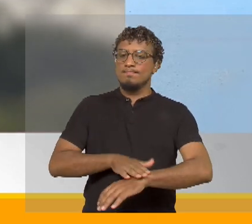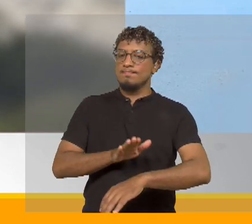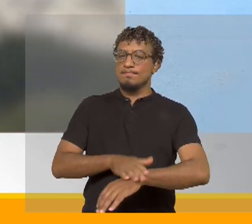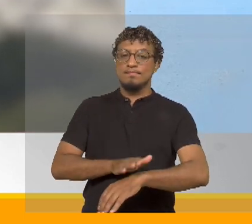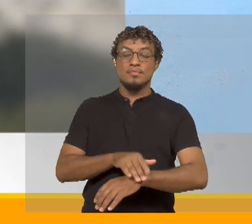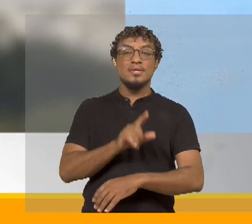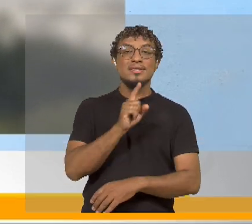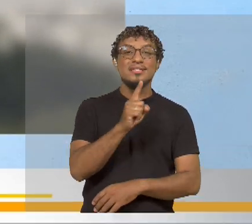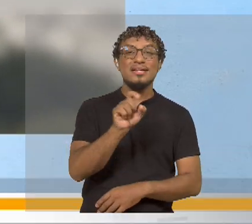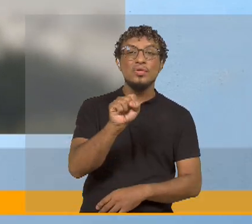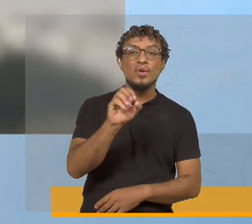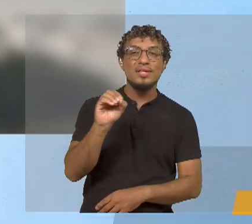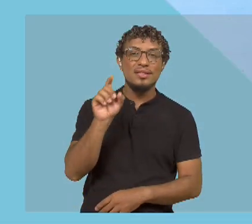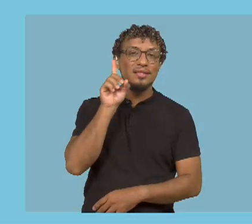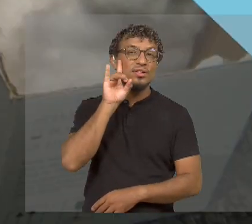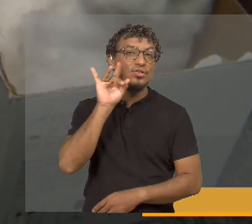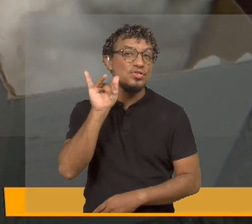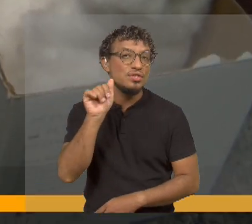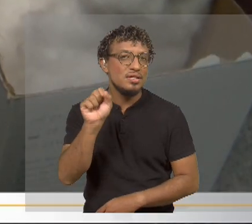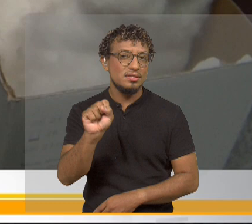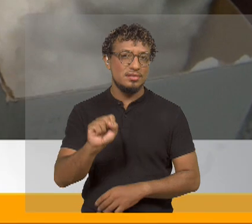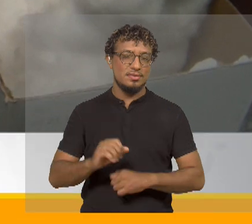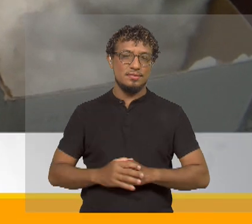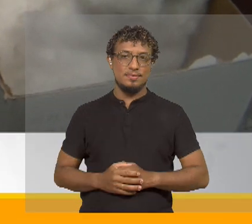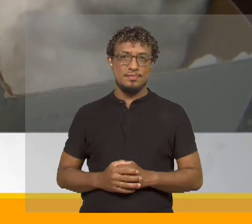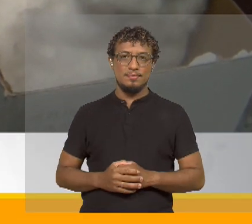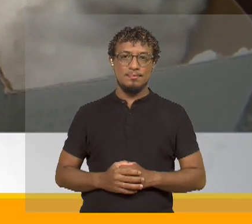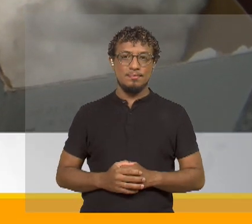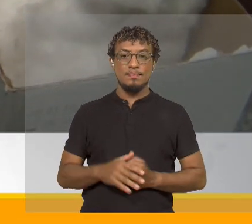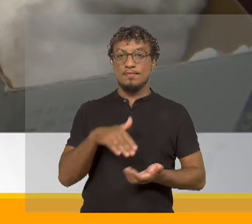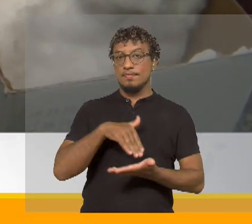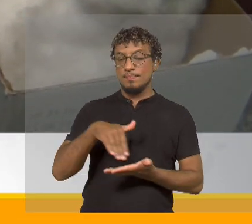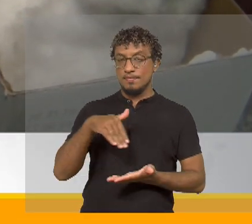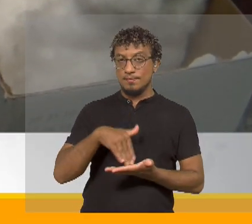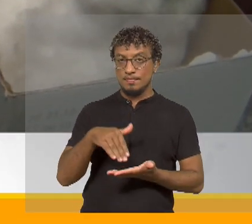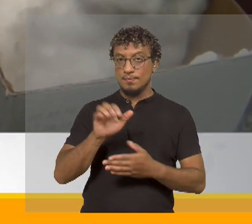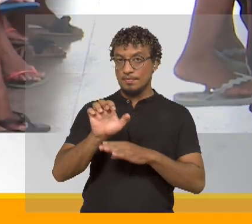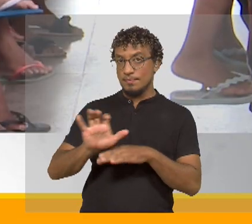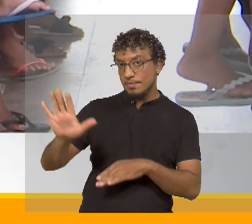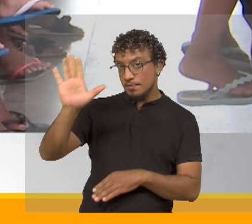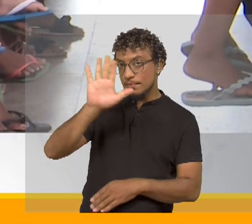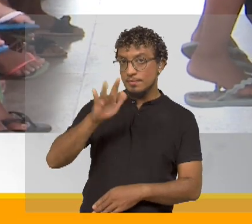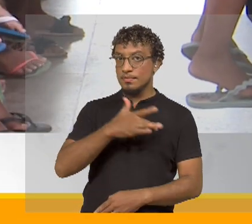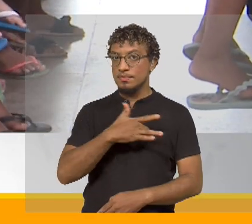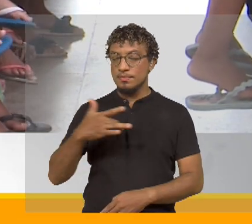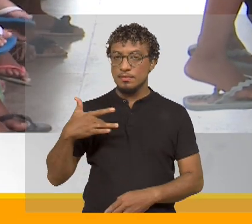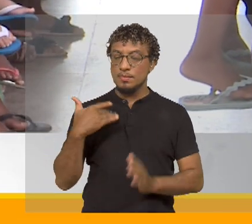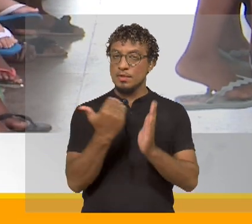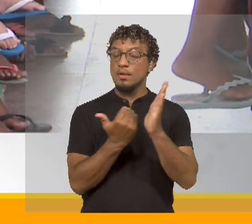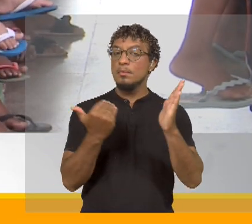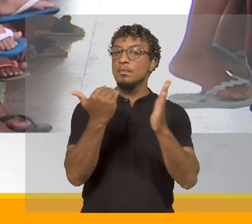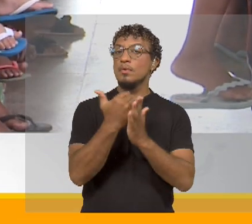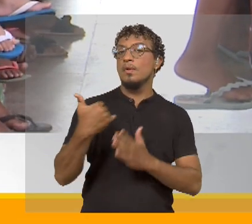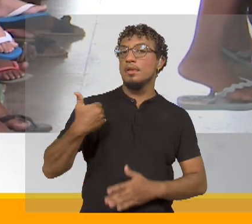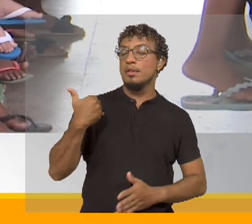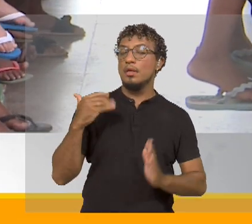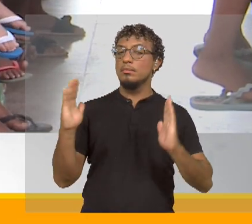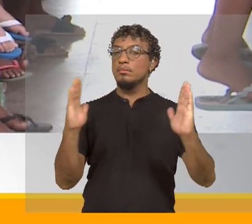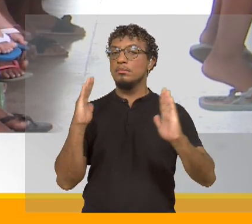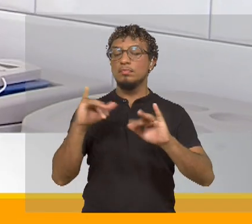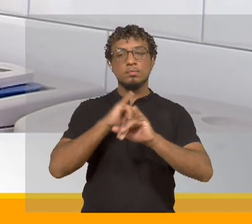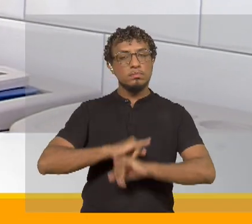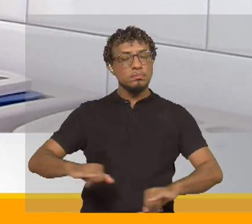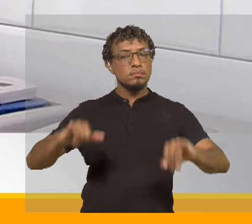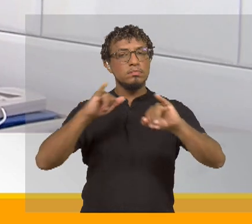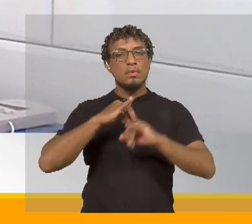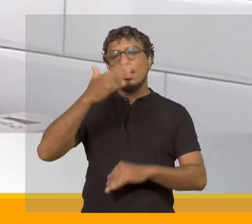em 180 dias. A Secretaria de Estado da Saúde ampliou a faixa etária do público-alvo da